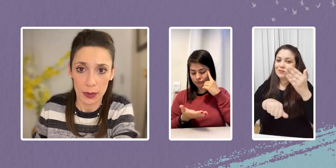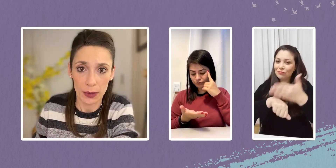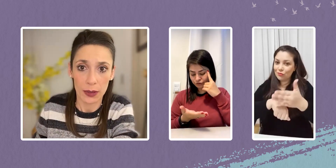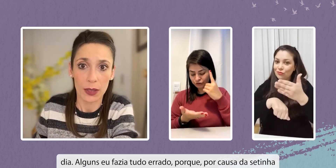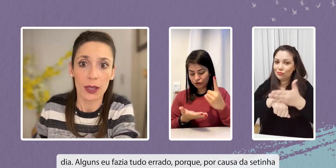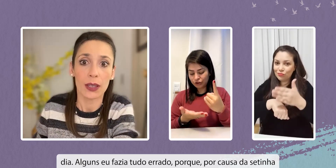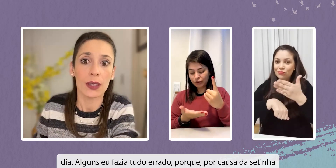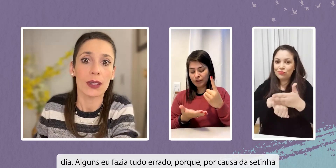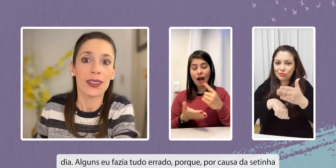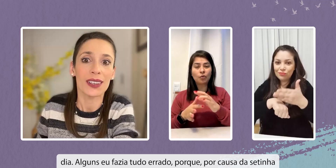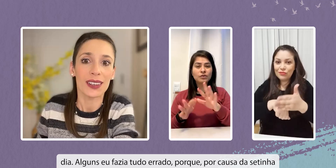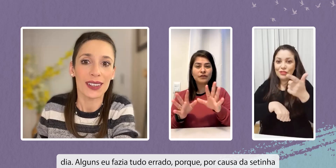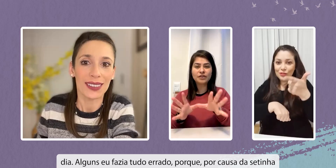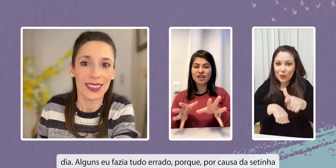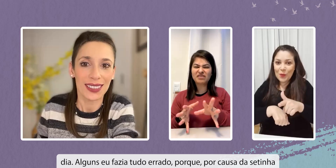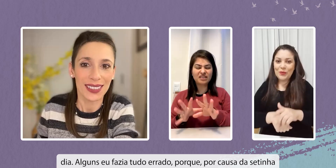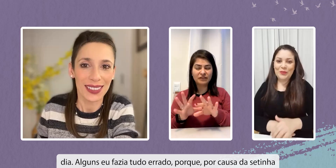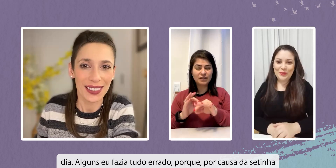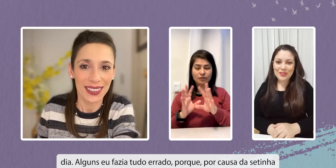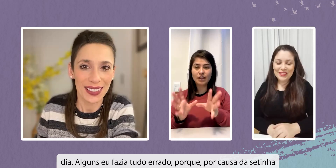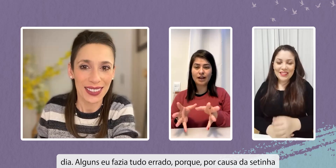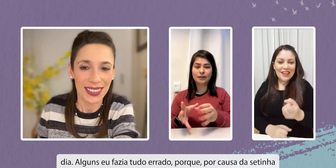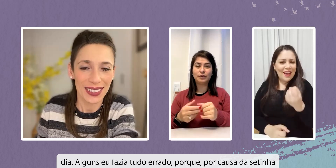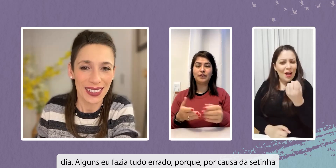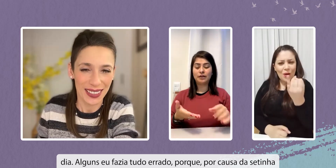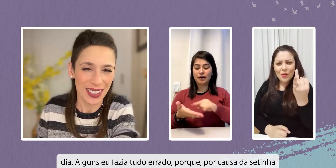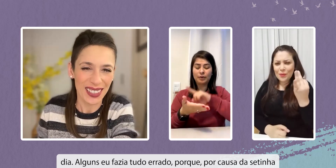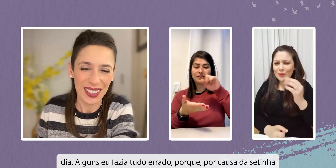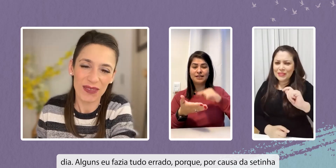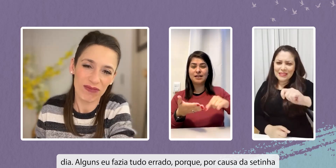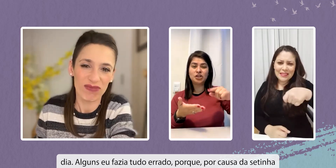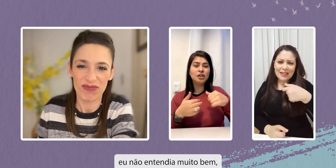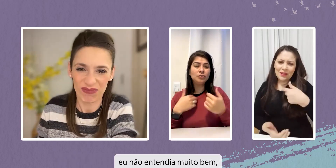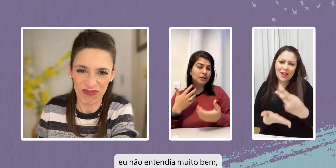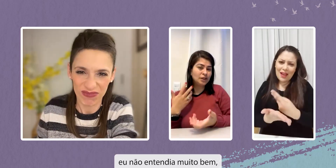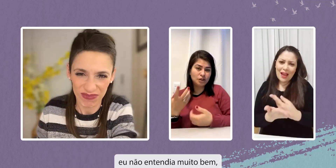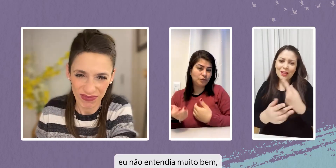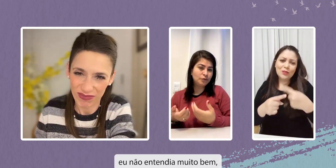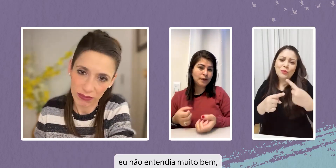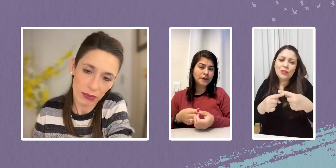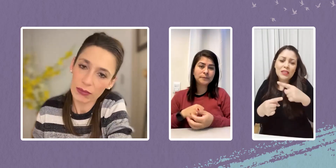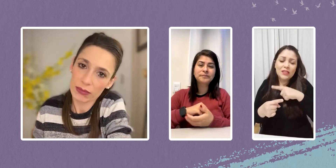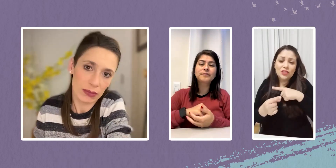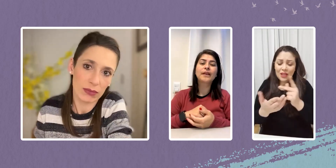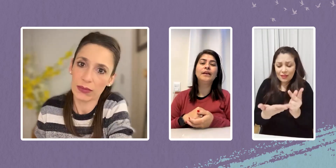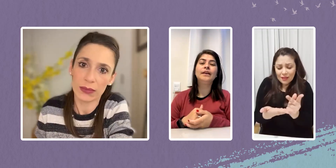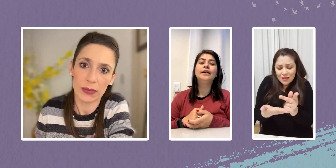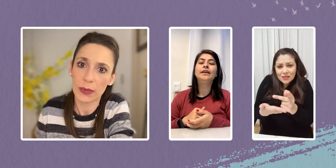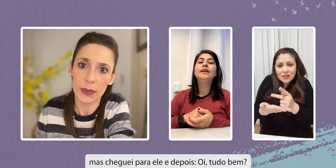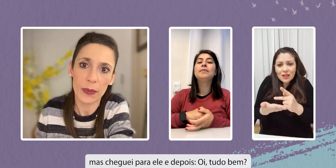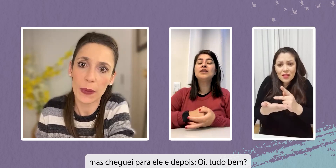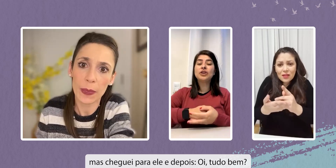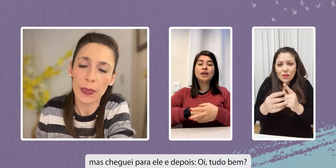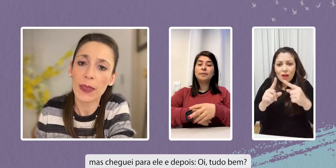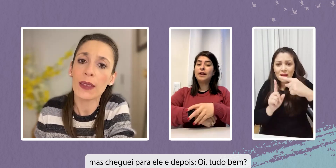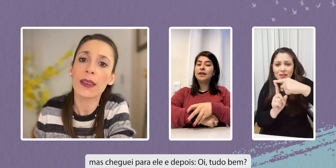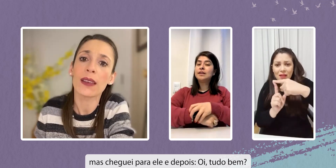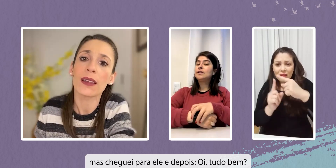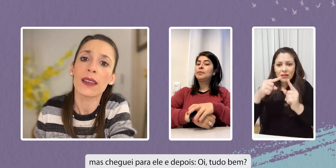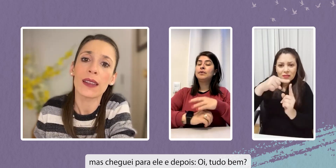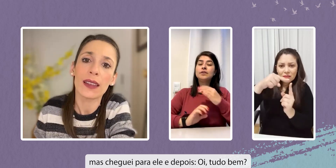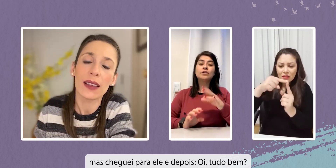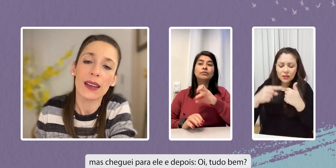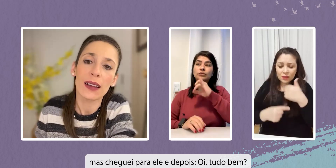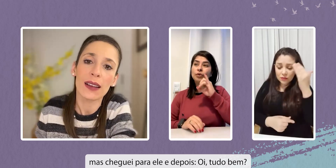Bom dia. Alguns eu fazia tudo errado, porque por causa da setinha eu não entendia muito bem. Mas cheguei para